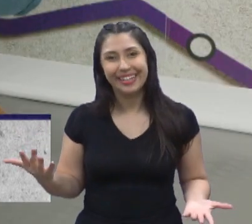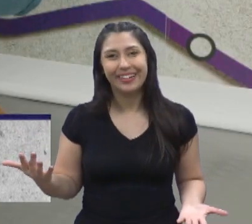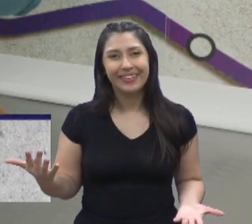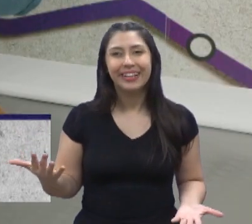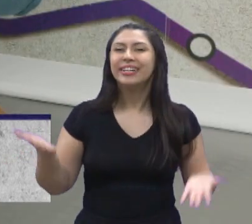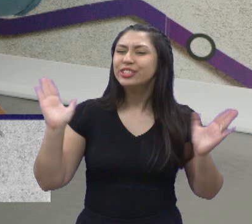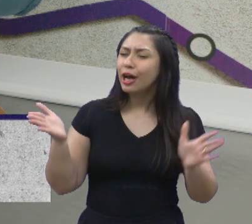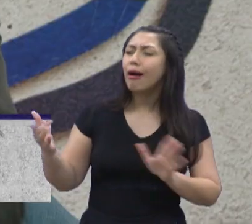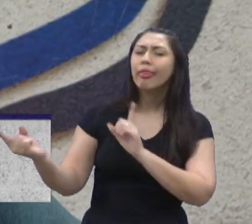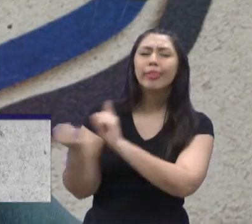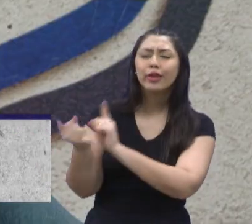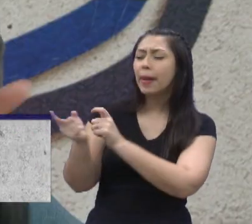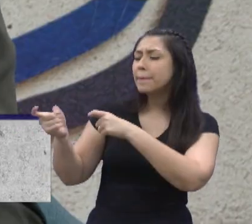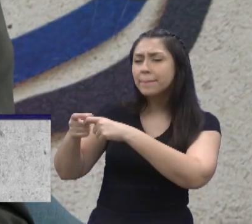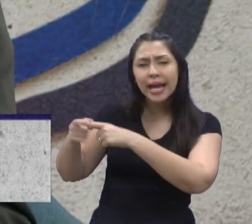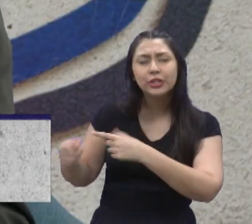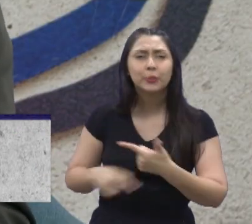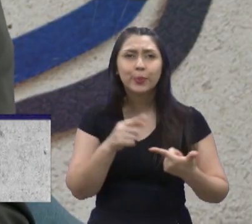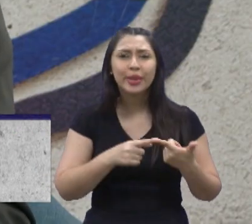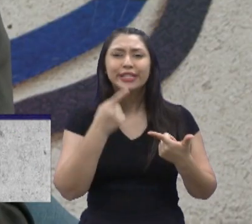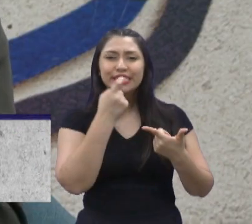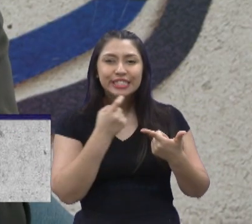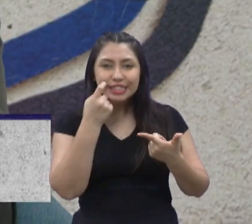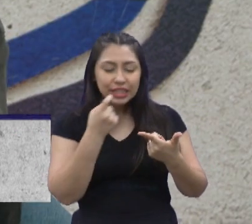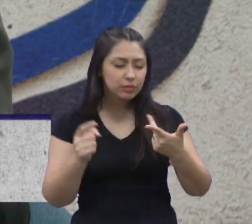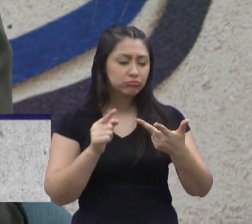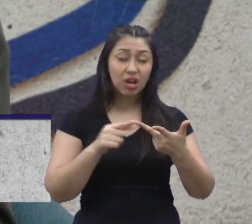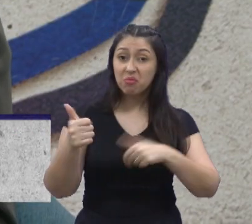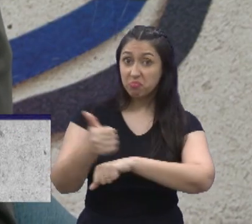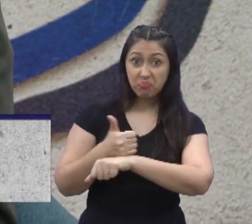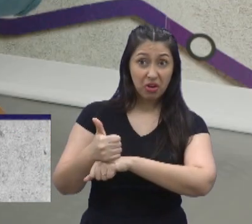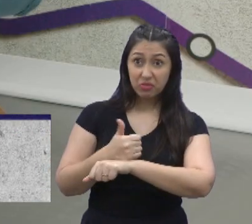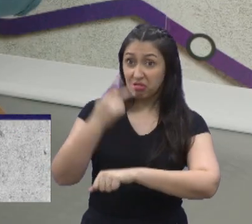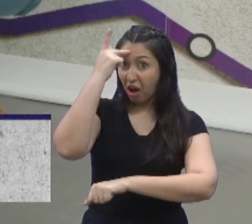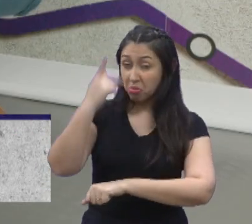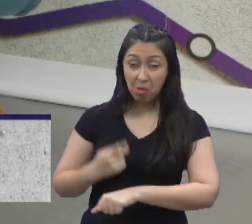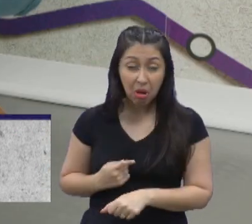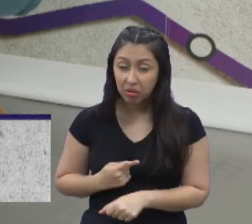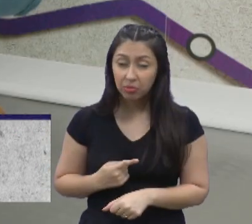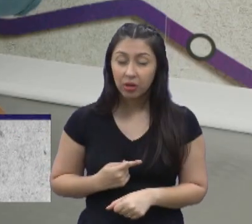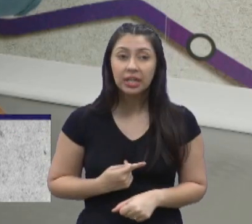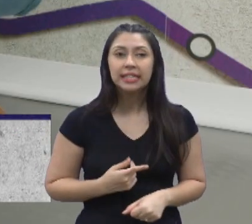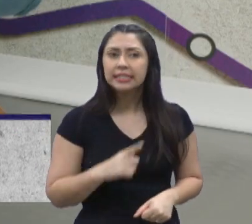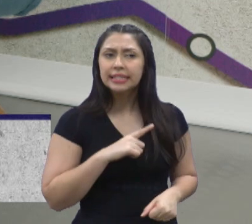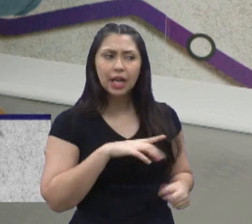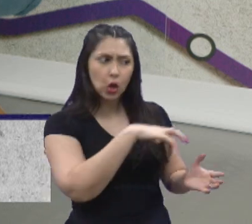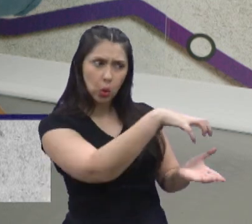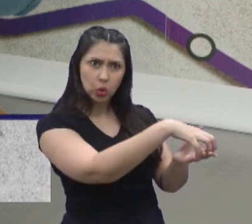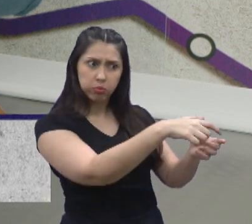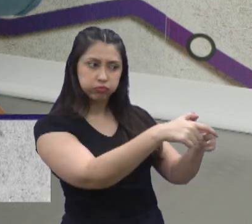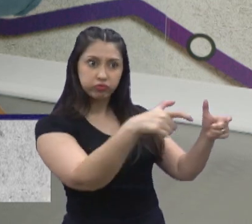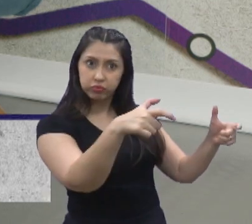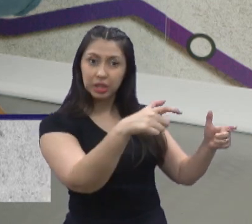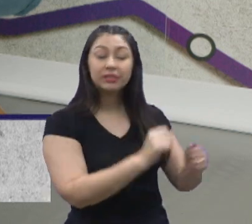médicos, dentistas, profissionais liberais de forma geral, né? Advogados. Tem alguns setores mais em alta, assim, setores que estão em busca mais